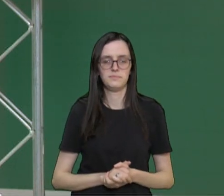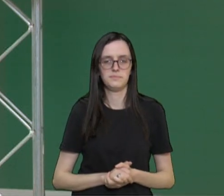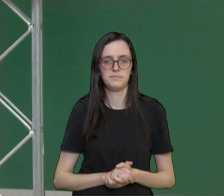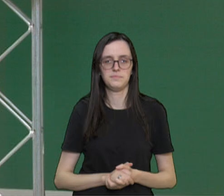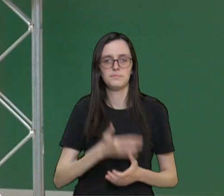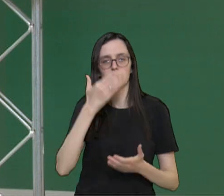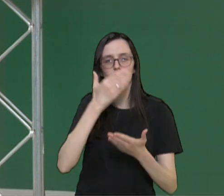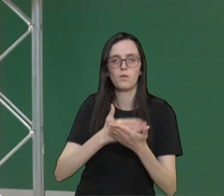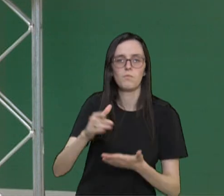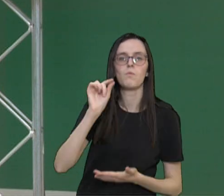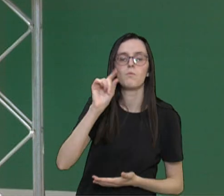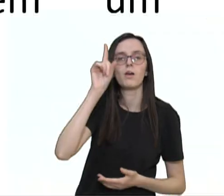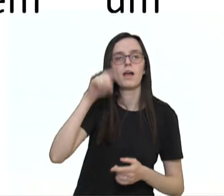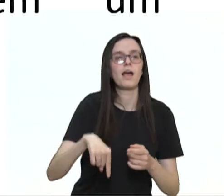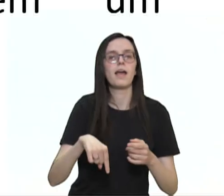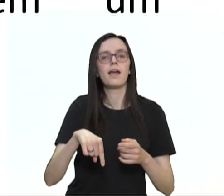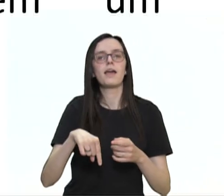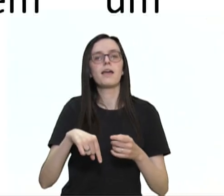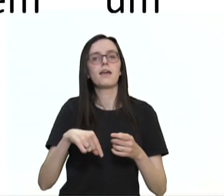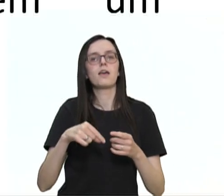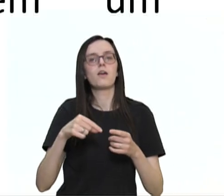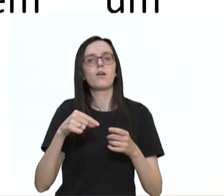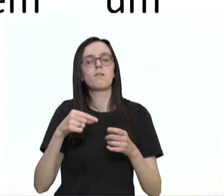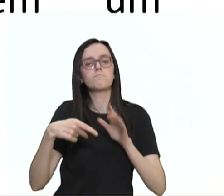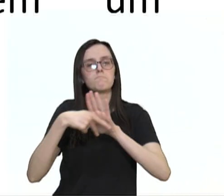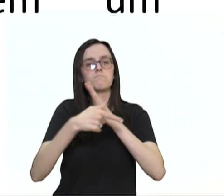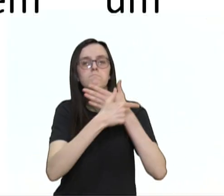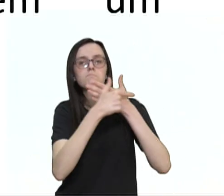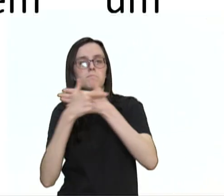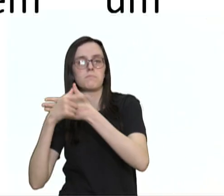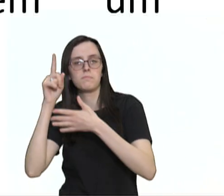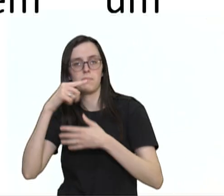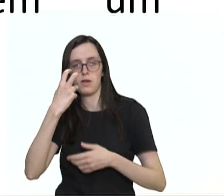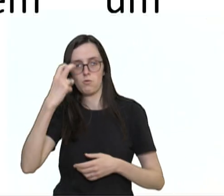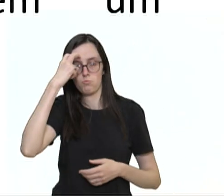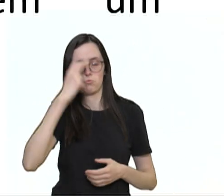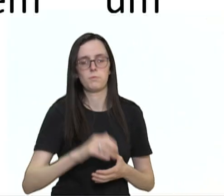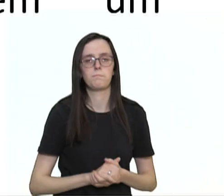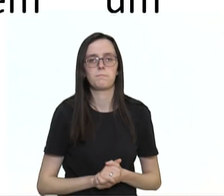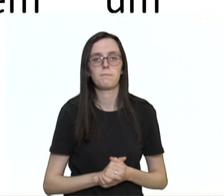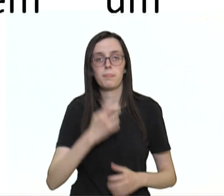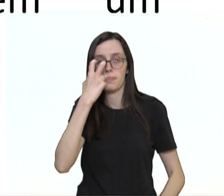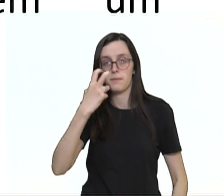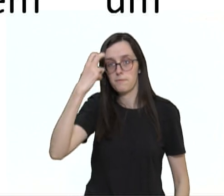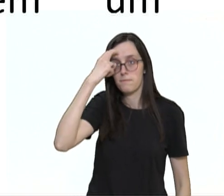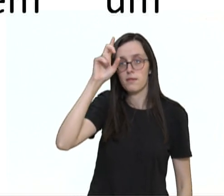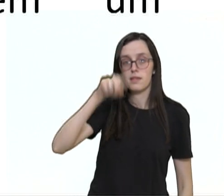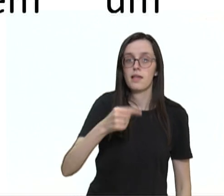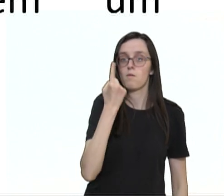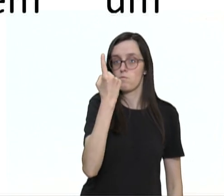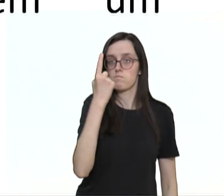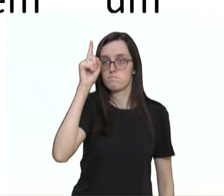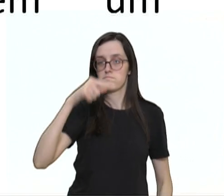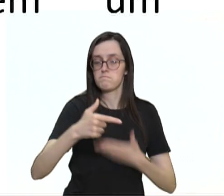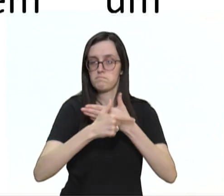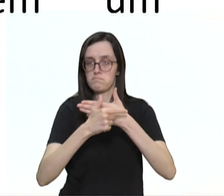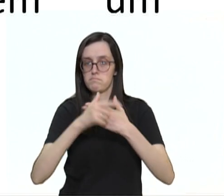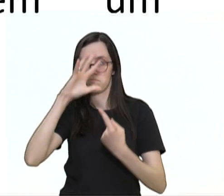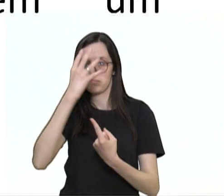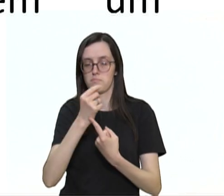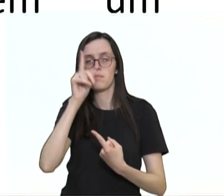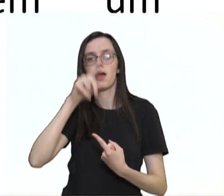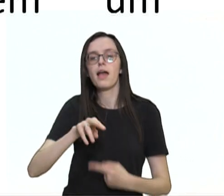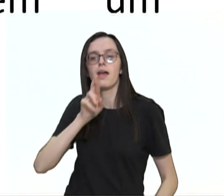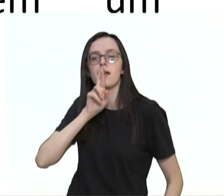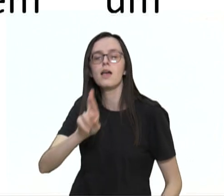Então vamos começar lá com os tipos, com as funções, né? A cultura é uma das funções que eu coloquei ali, é o resultado de